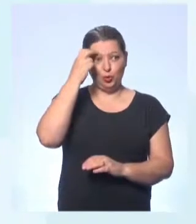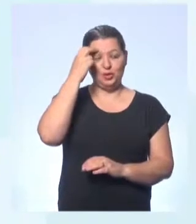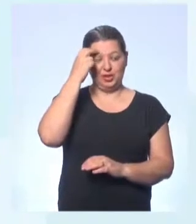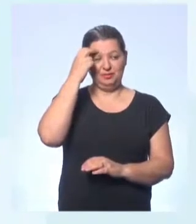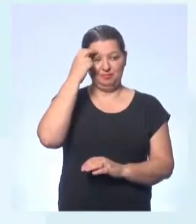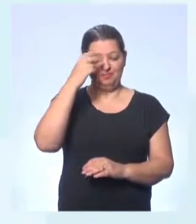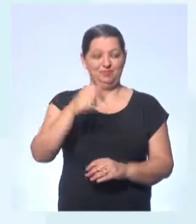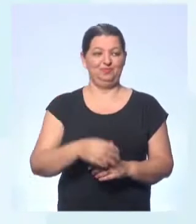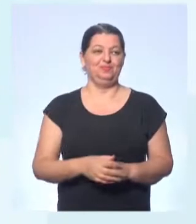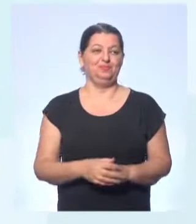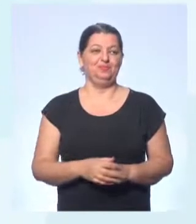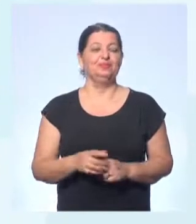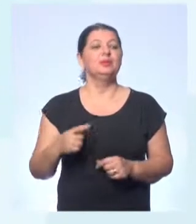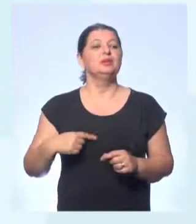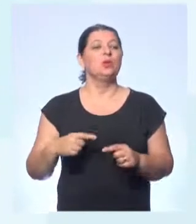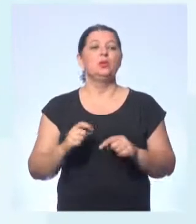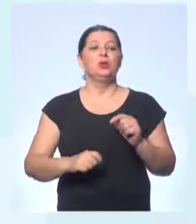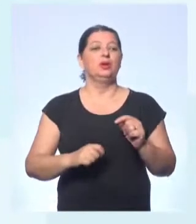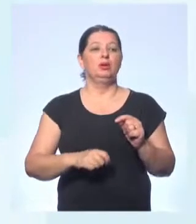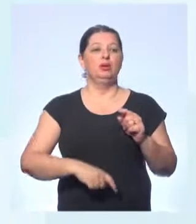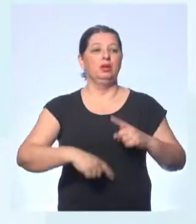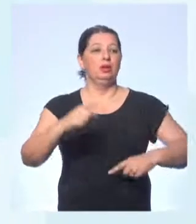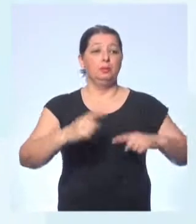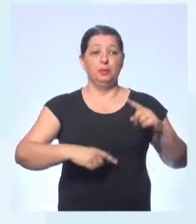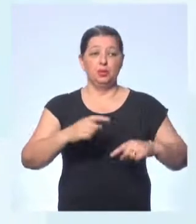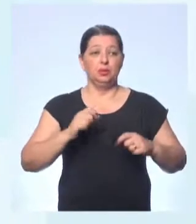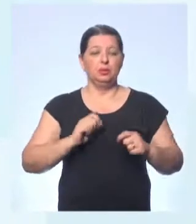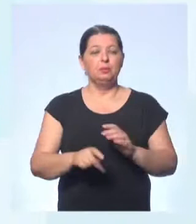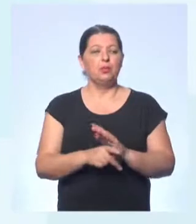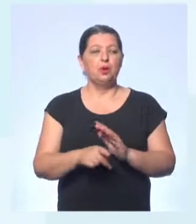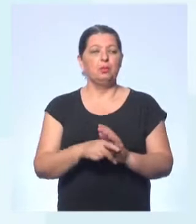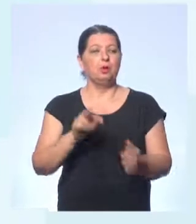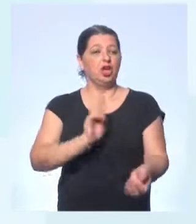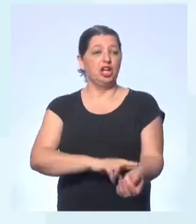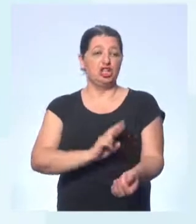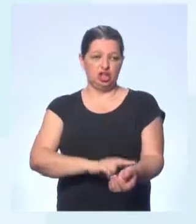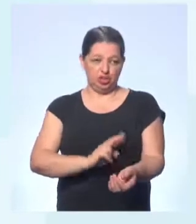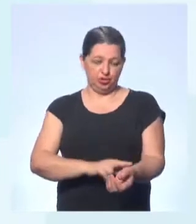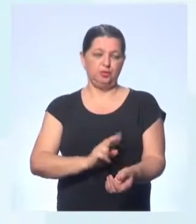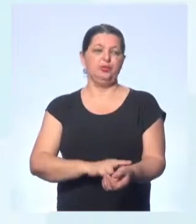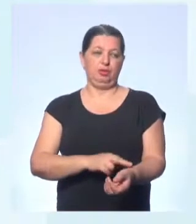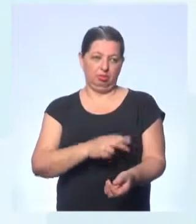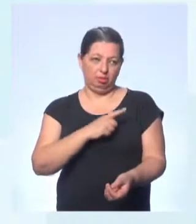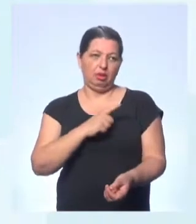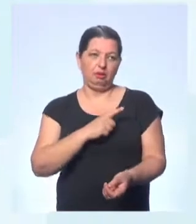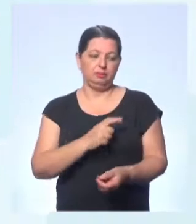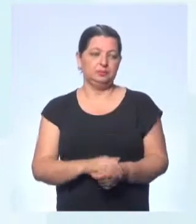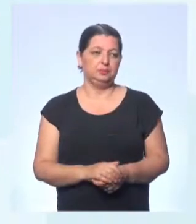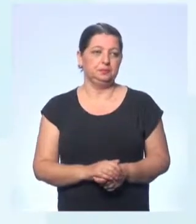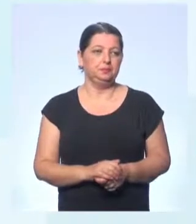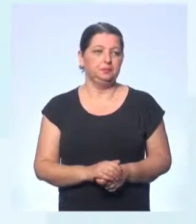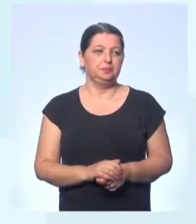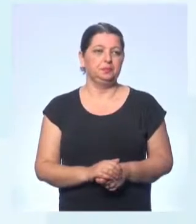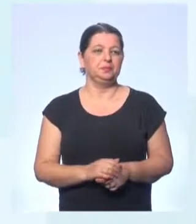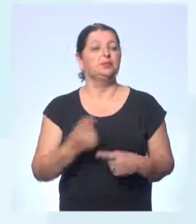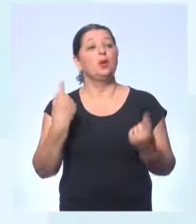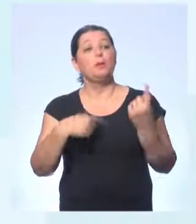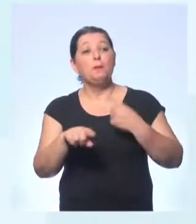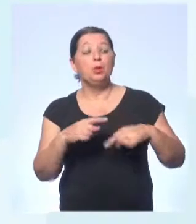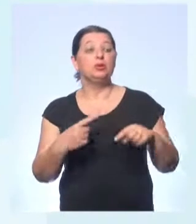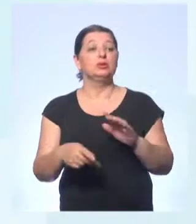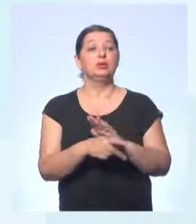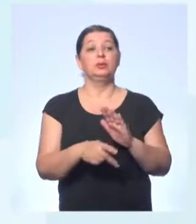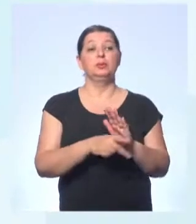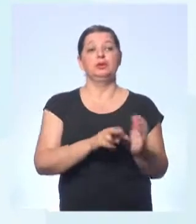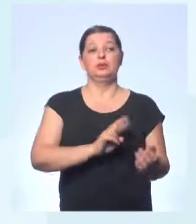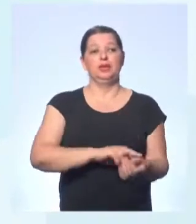né? São instrumentos que tocam muito ritmicamente, né? Eles tocam músicas que são polirrítmicas,